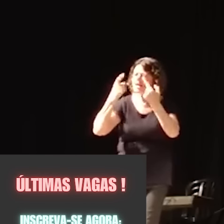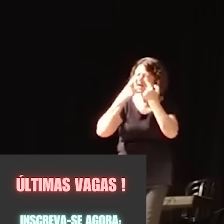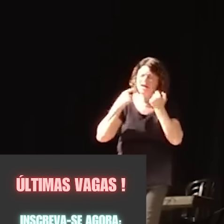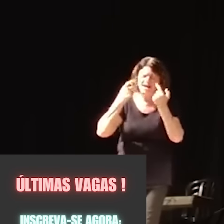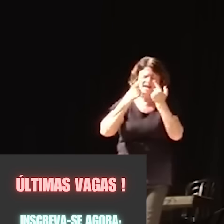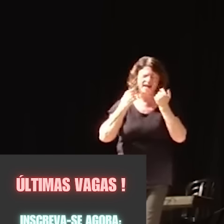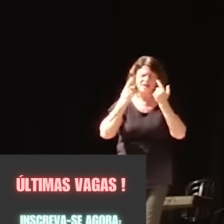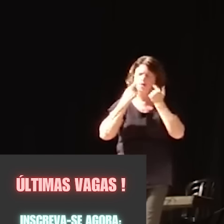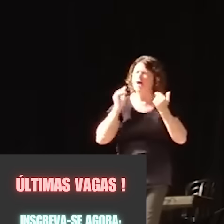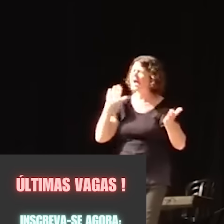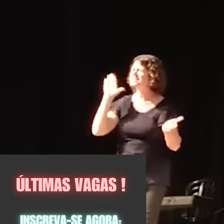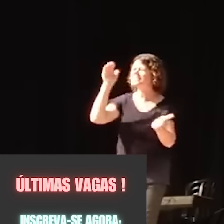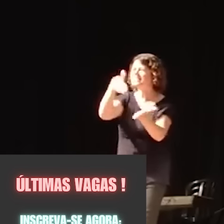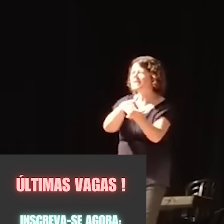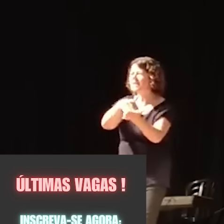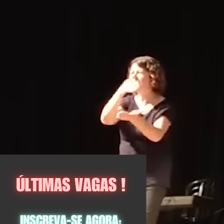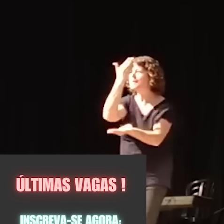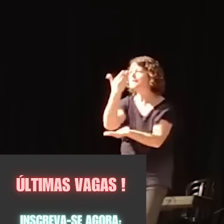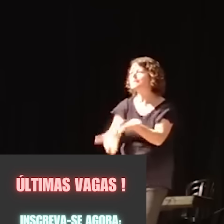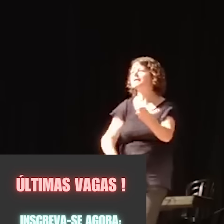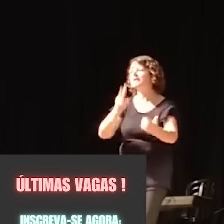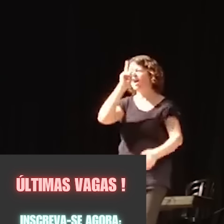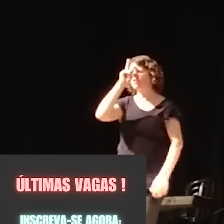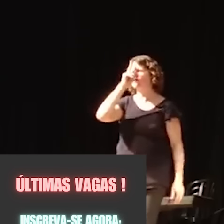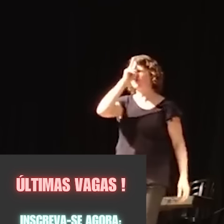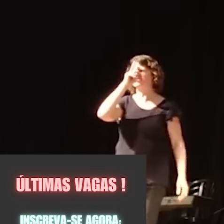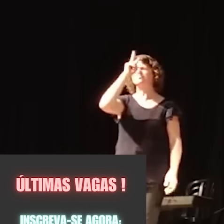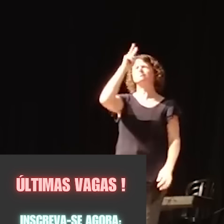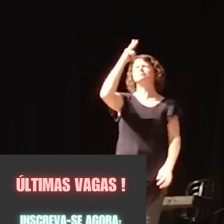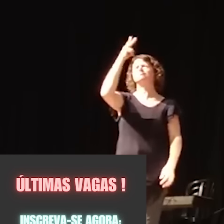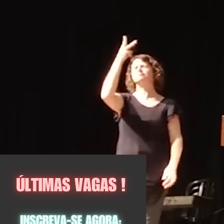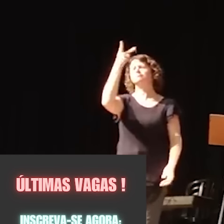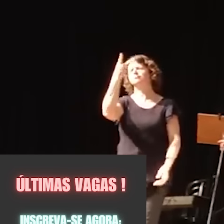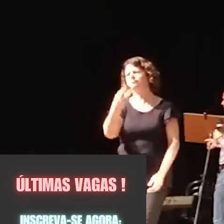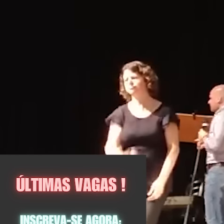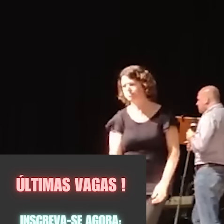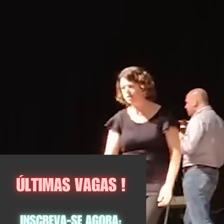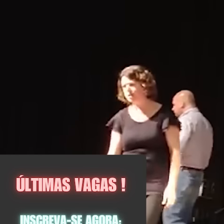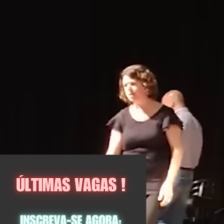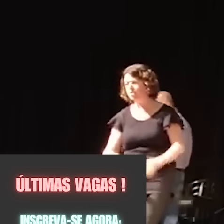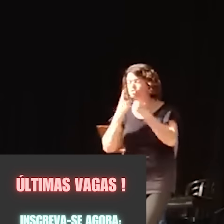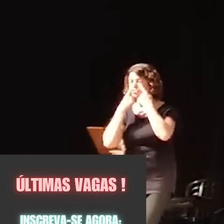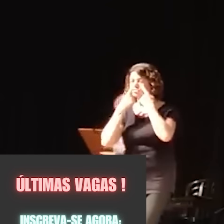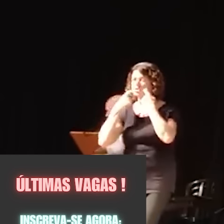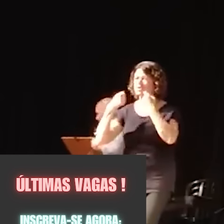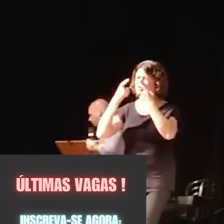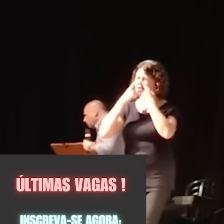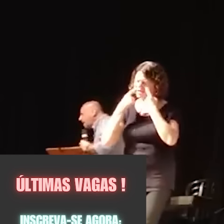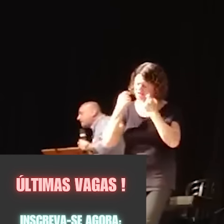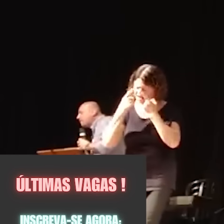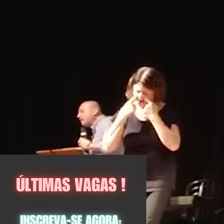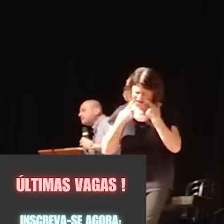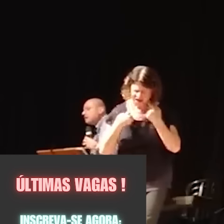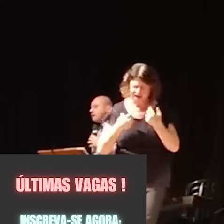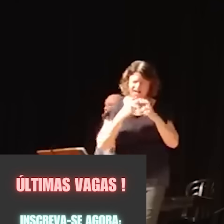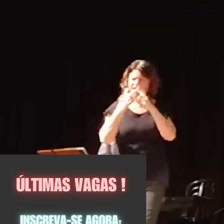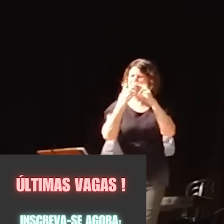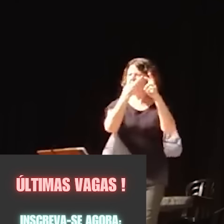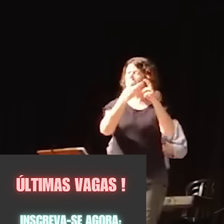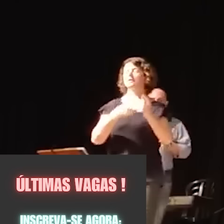houve Mais forças para chorar muitas vezes muitas vezes quando nós